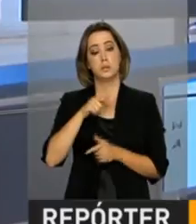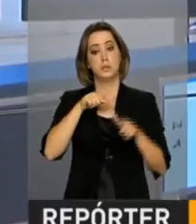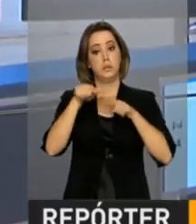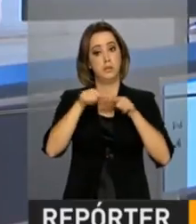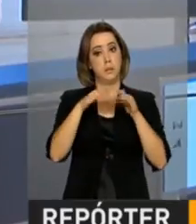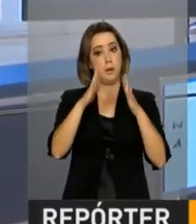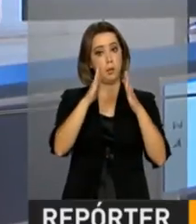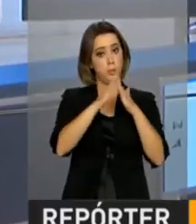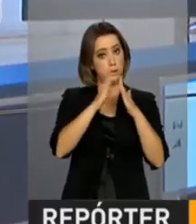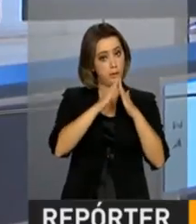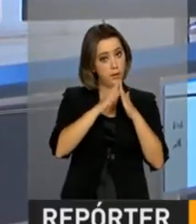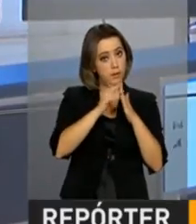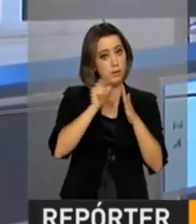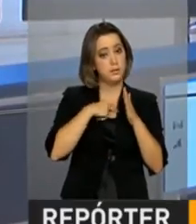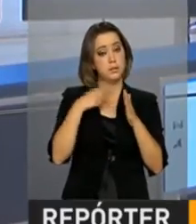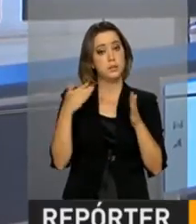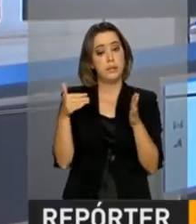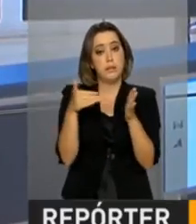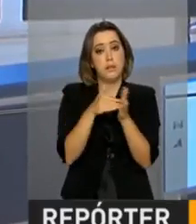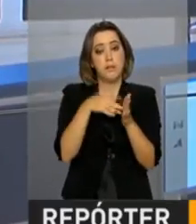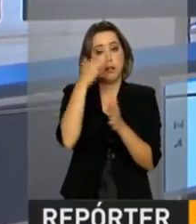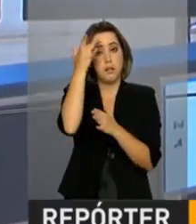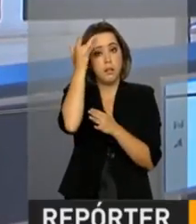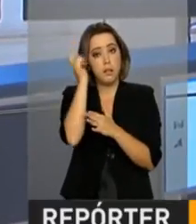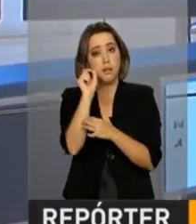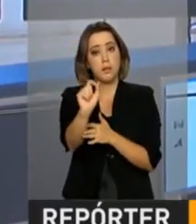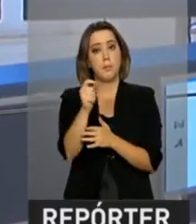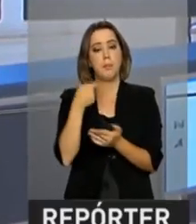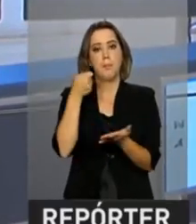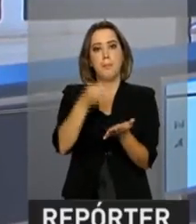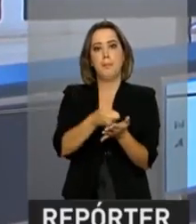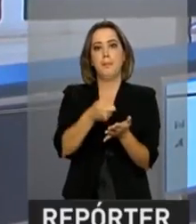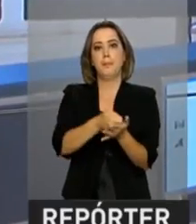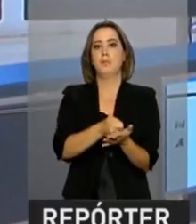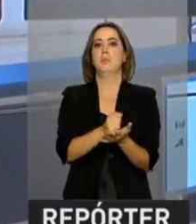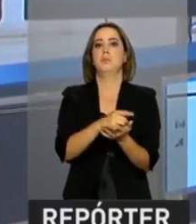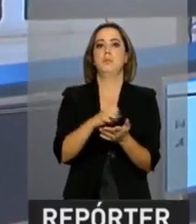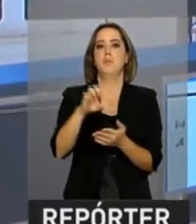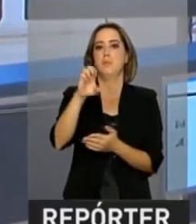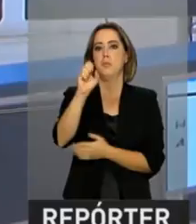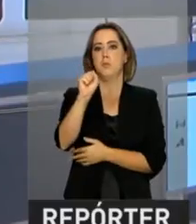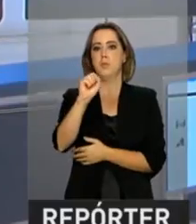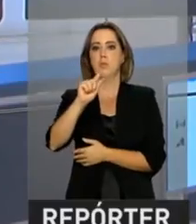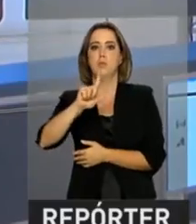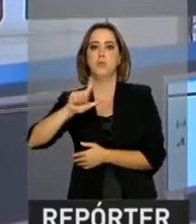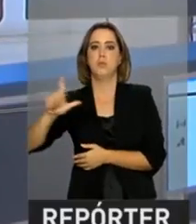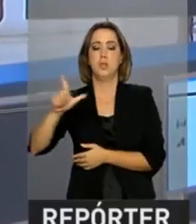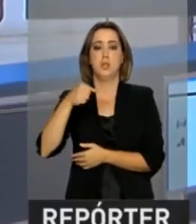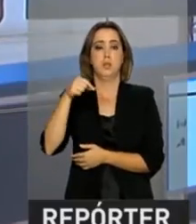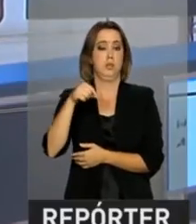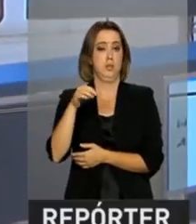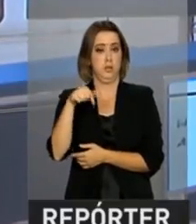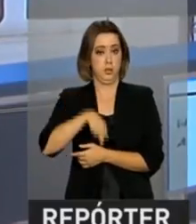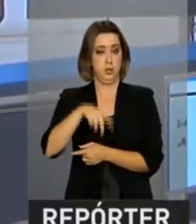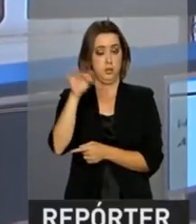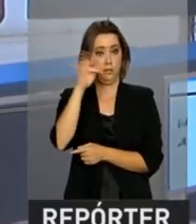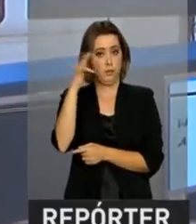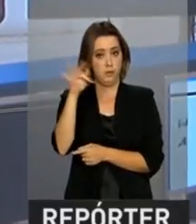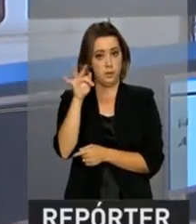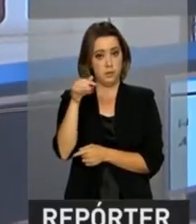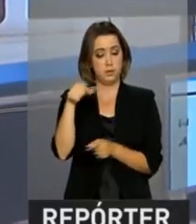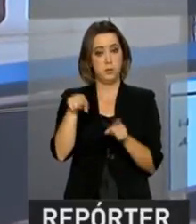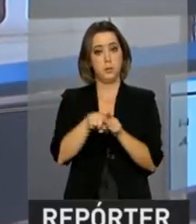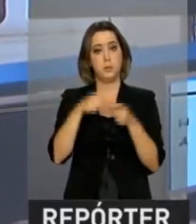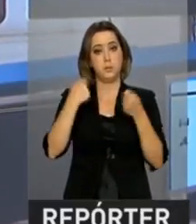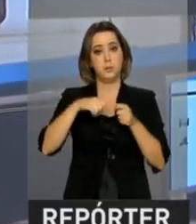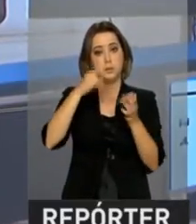tem até amanhã para pagar o documento de arrecadação do E-Social de fevereiro. Para a emissão da guia unificada, o empregador